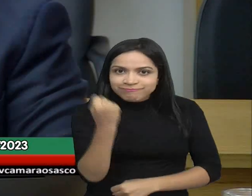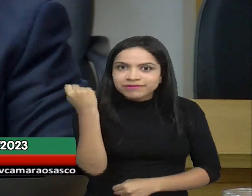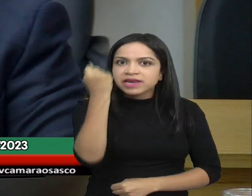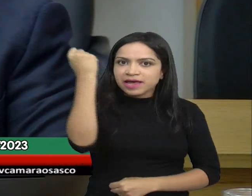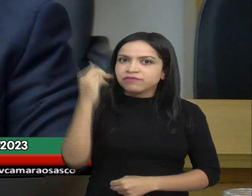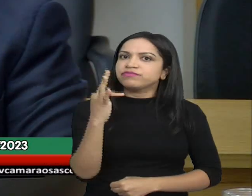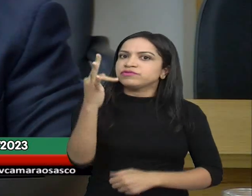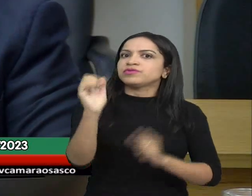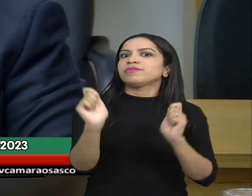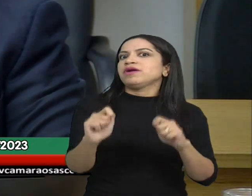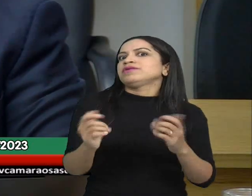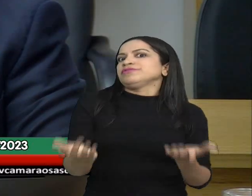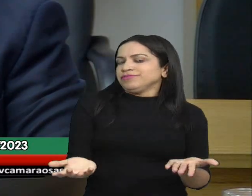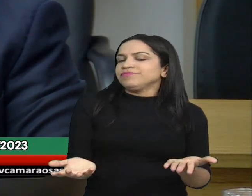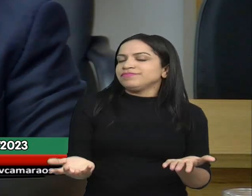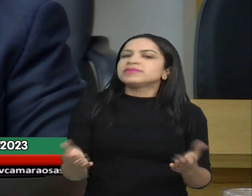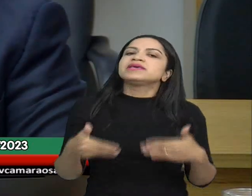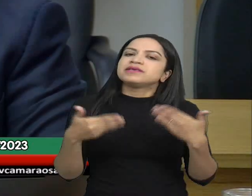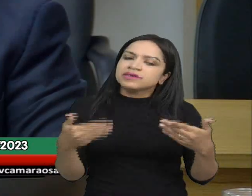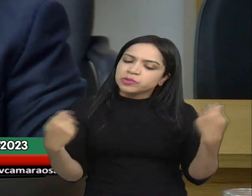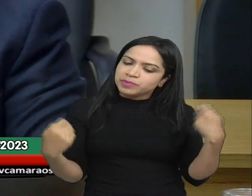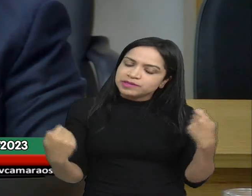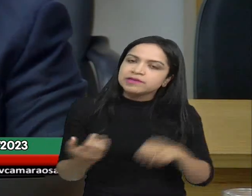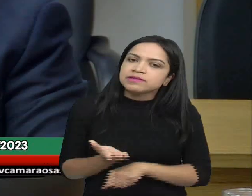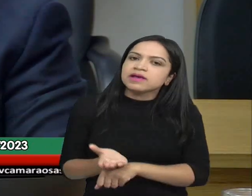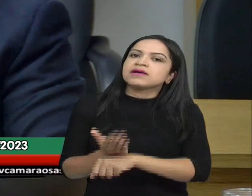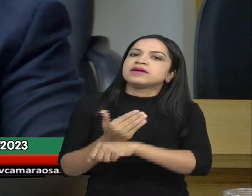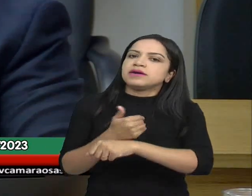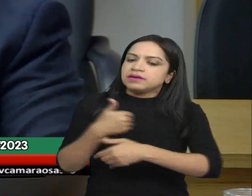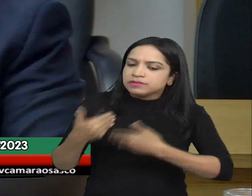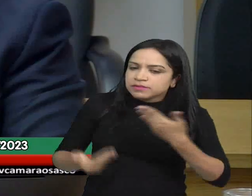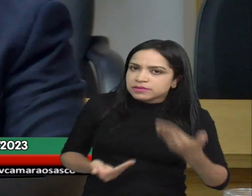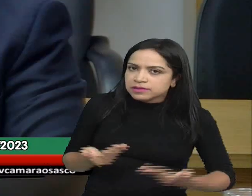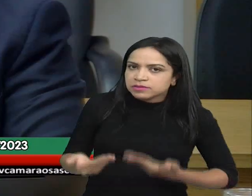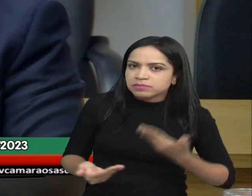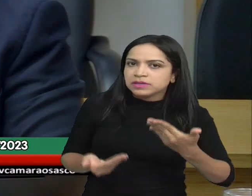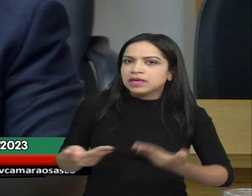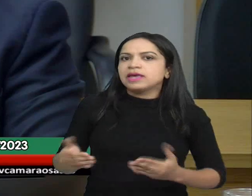Não, precisa dar todo o segmento para que essa doença não